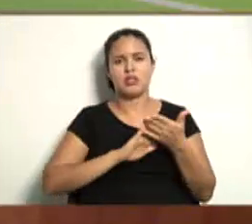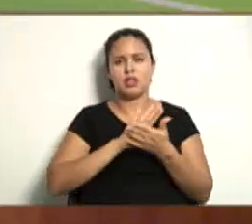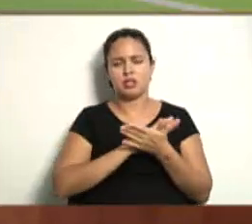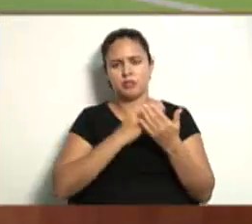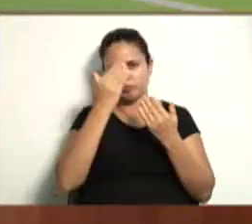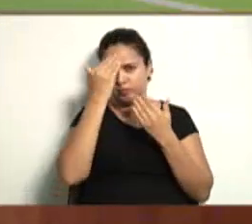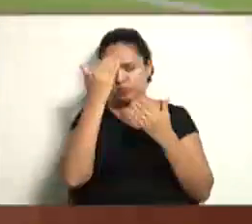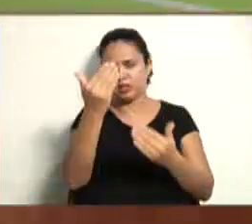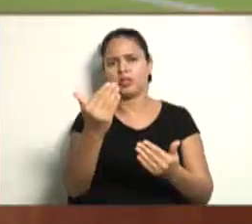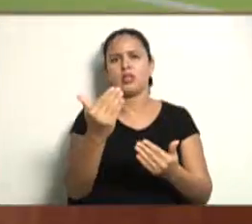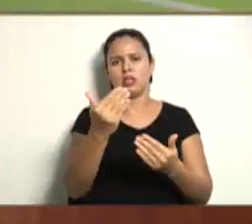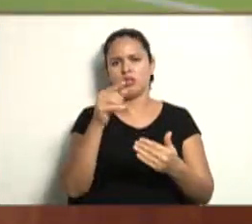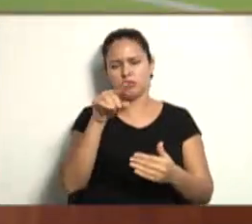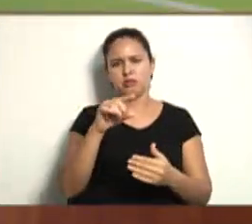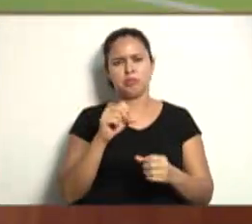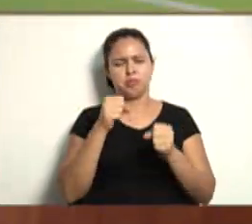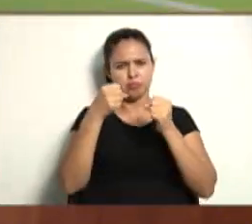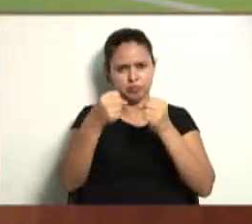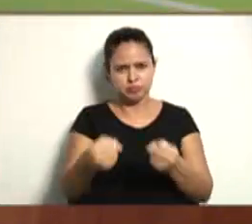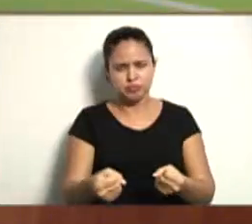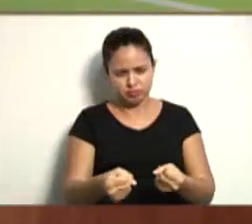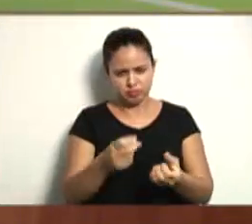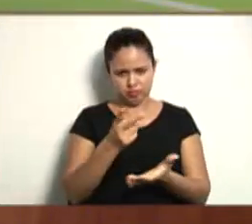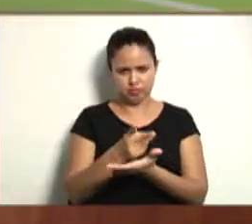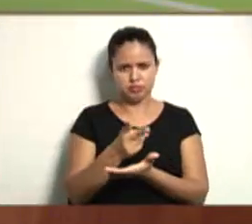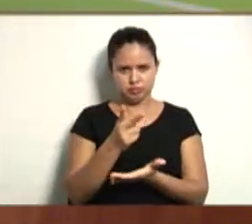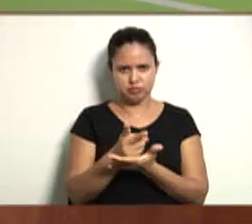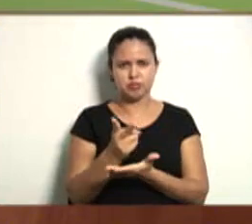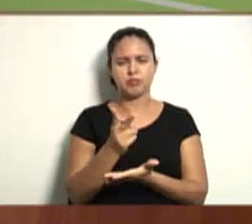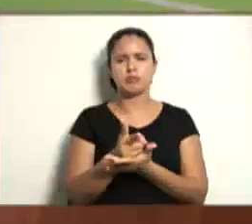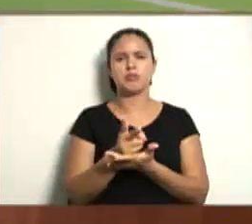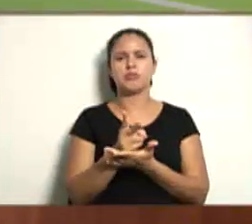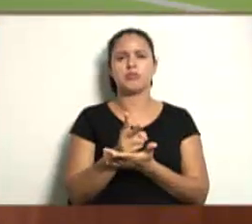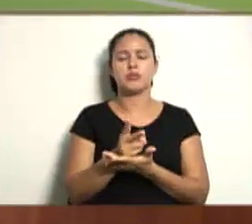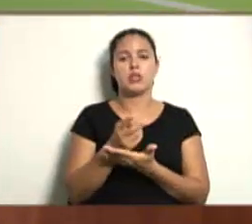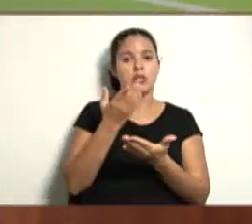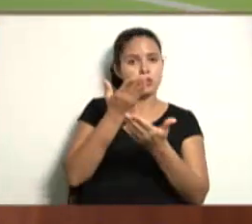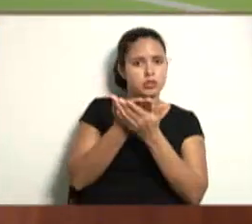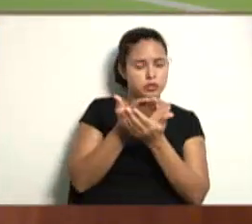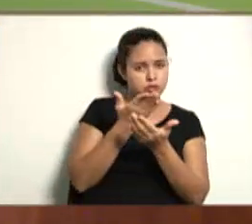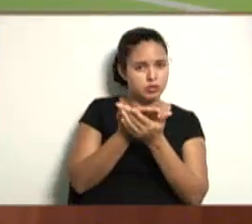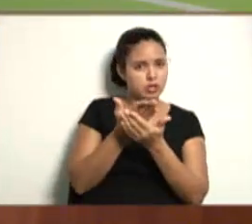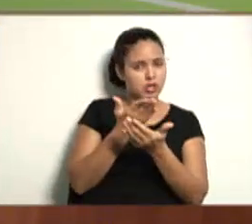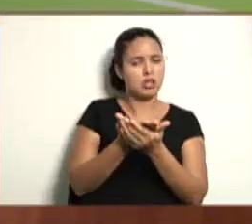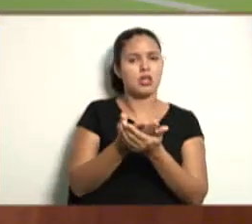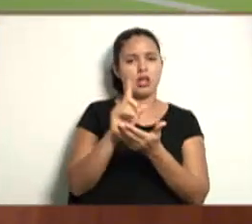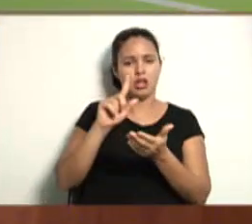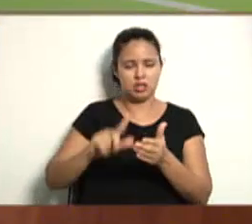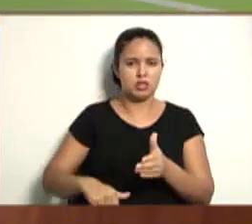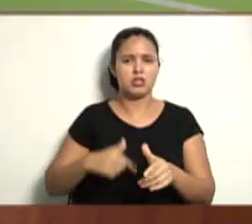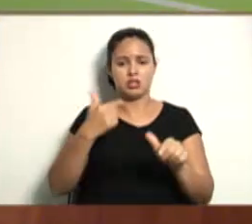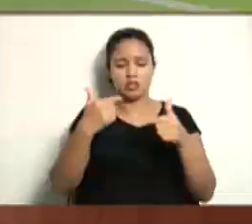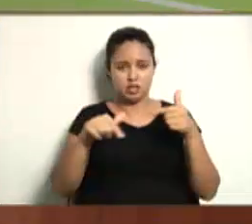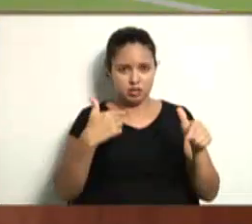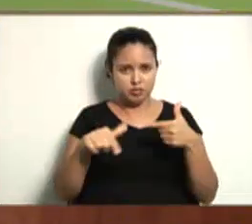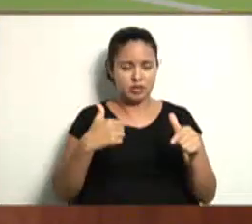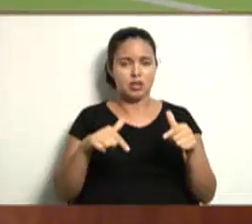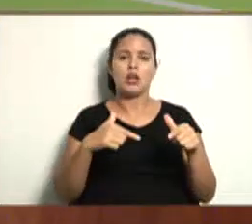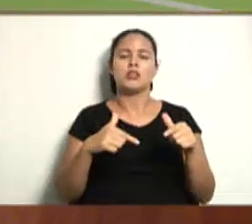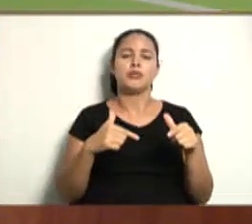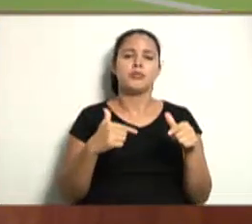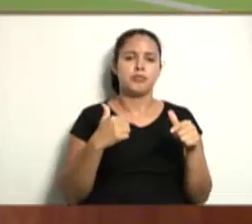Muito obrigado por irem solucionando estes problemas. E isto dá trabalho, isto é trabalho mesmo, para